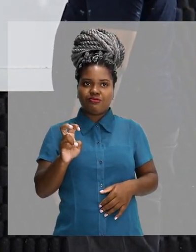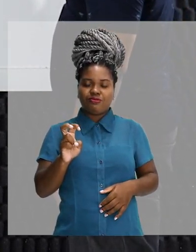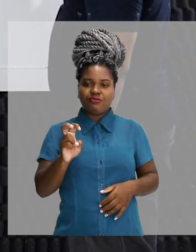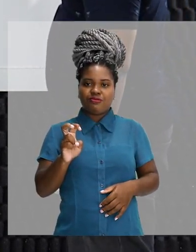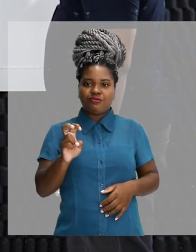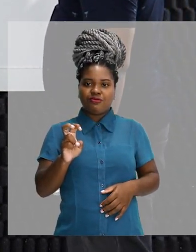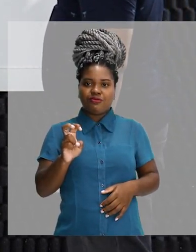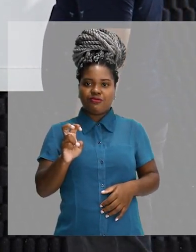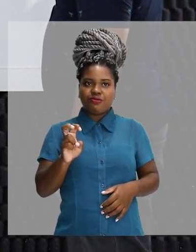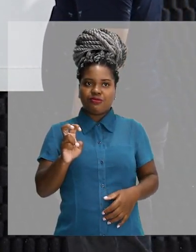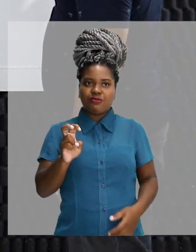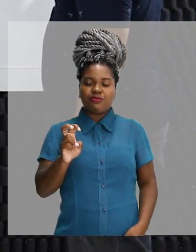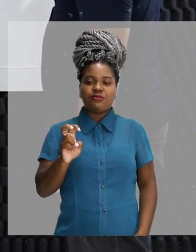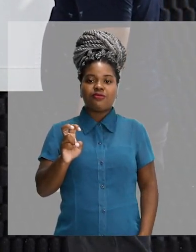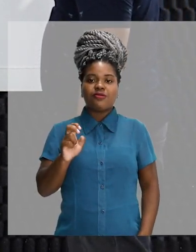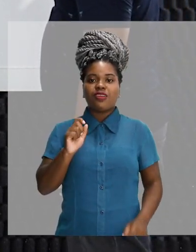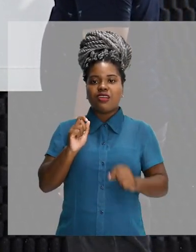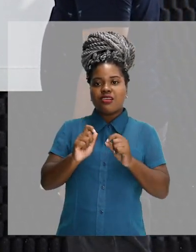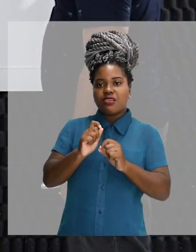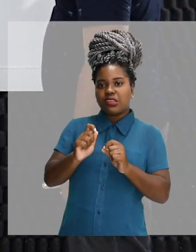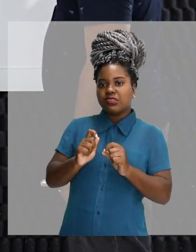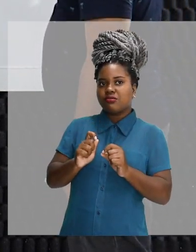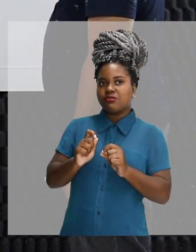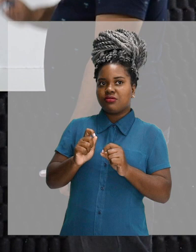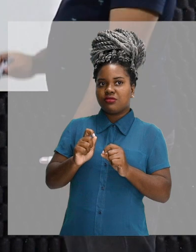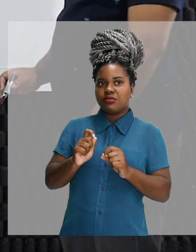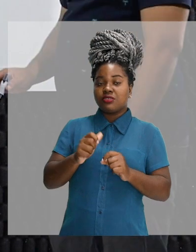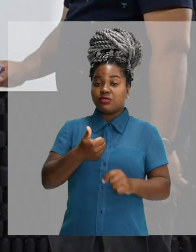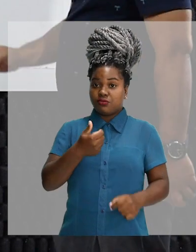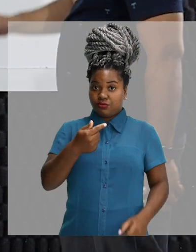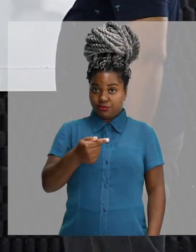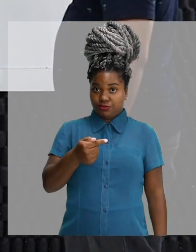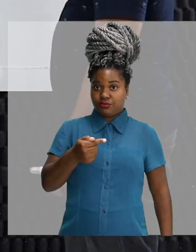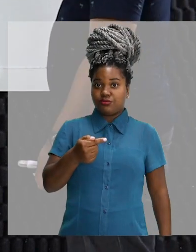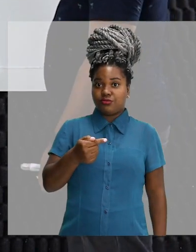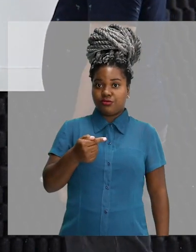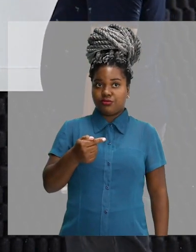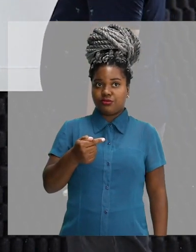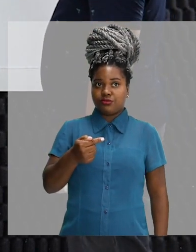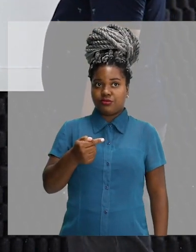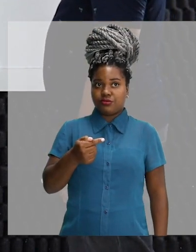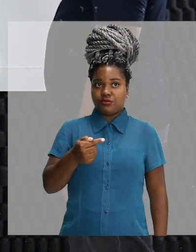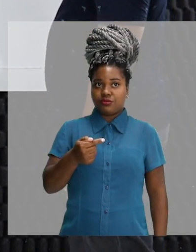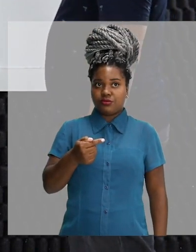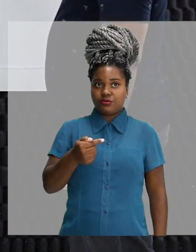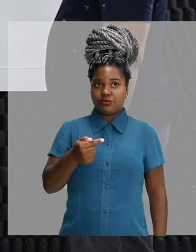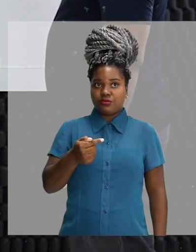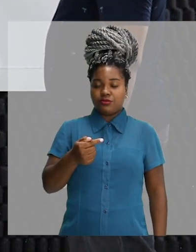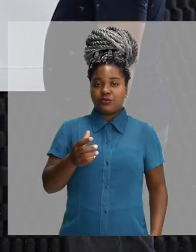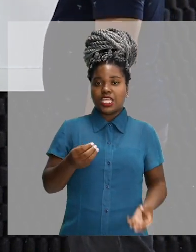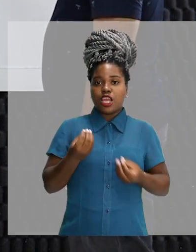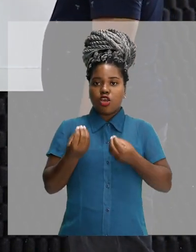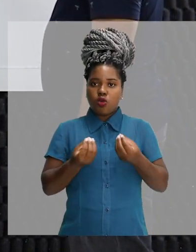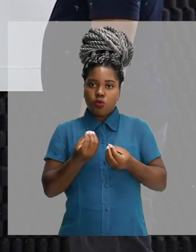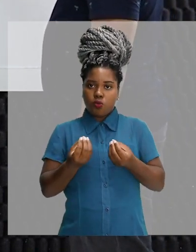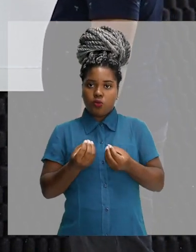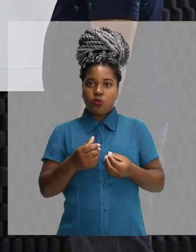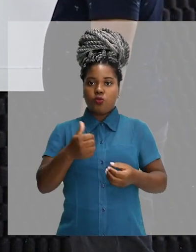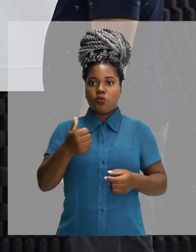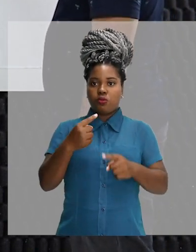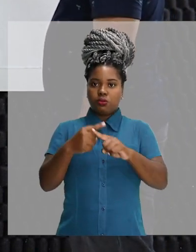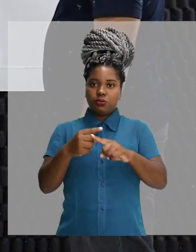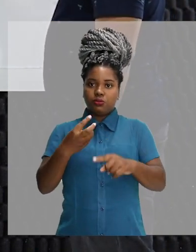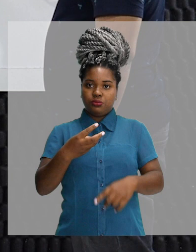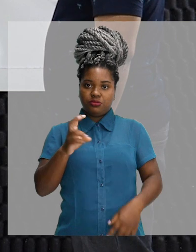3 vezes 5, 15 com 2 dá 17, né? Então, vai ficar 1 vezes 35. Dá